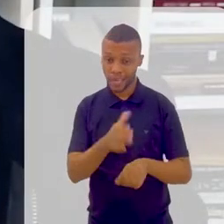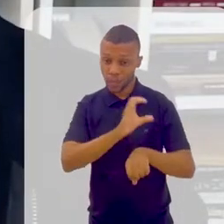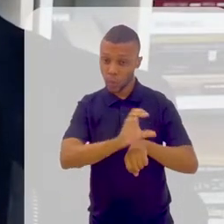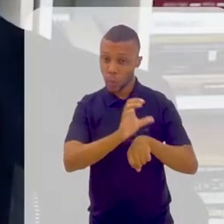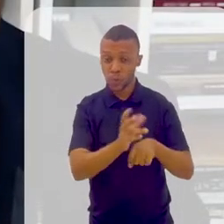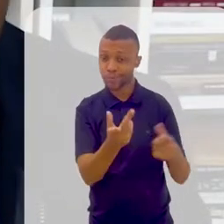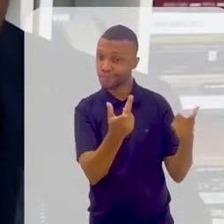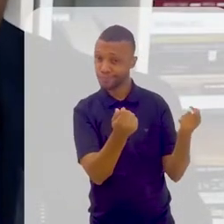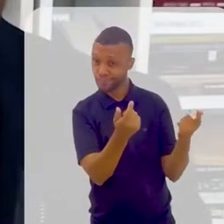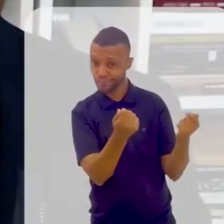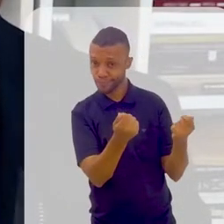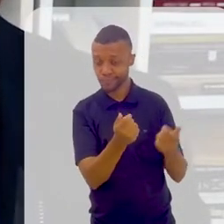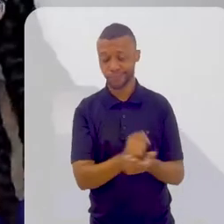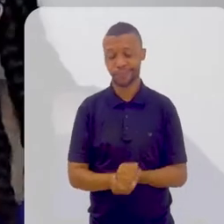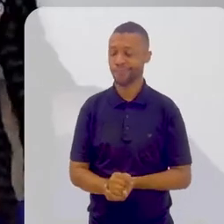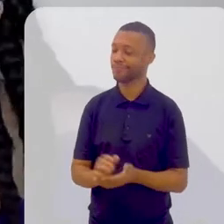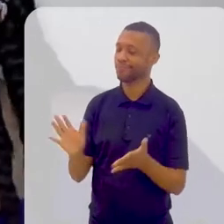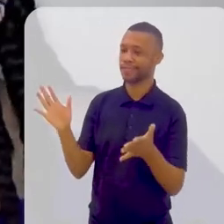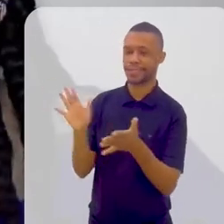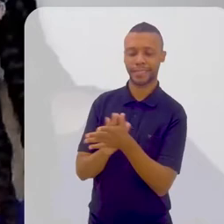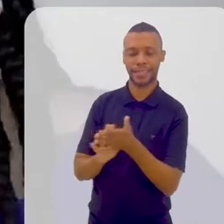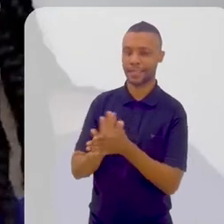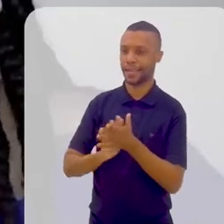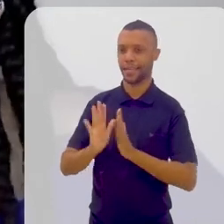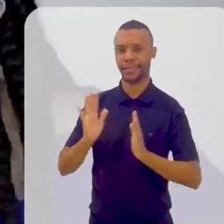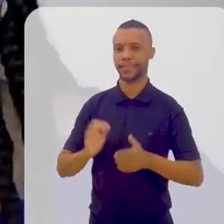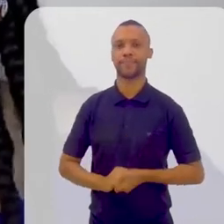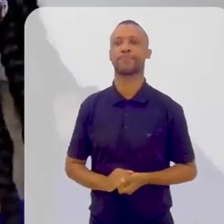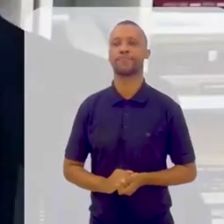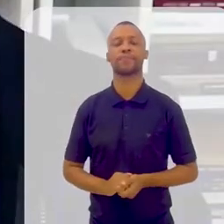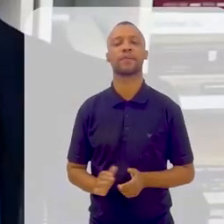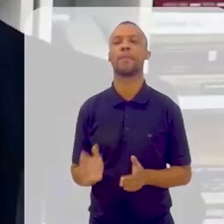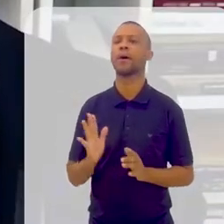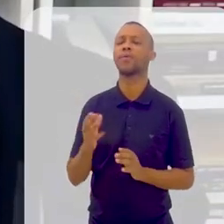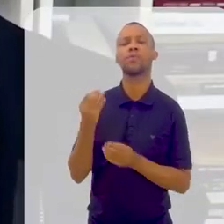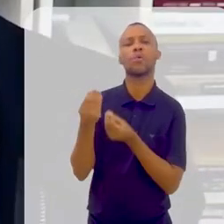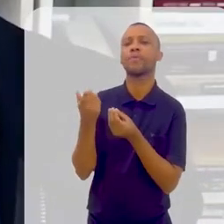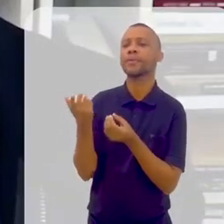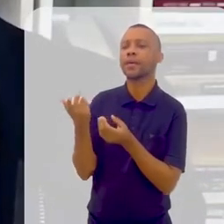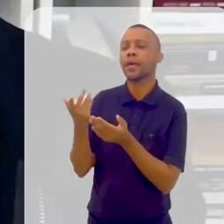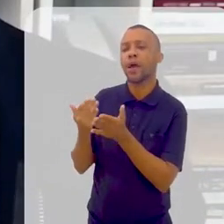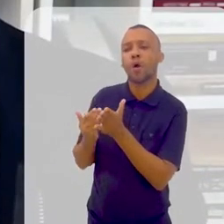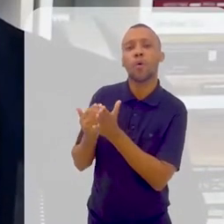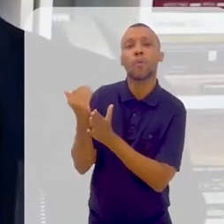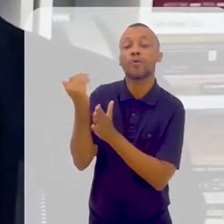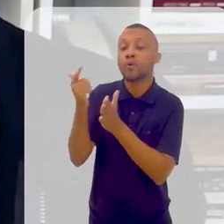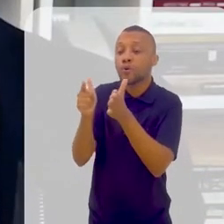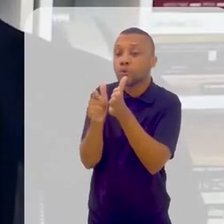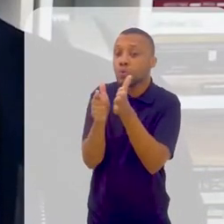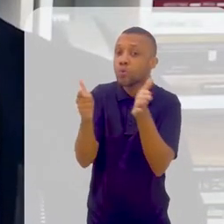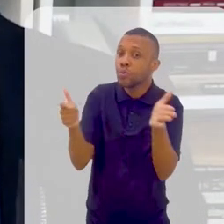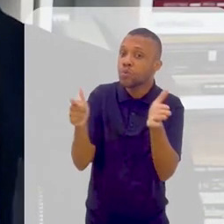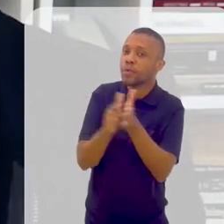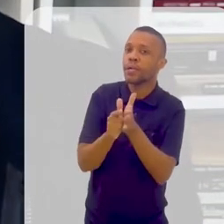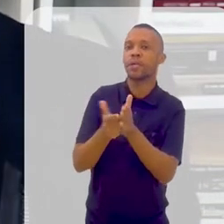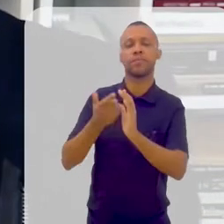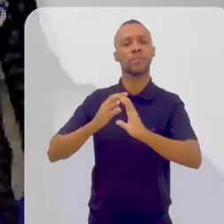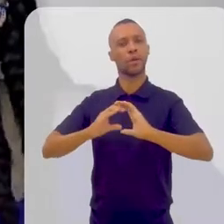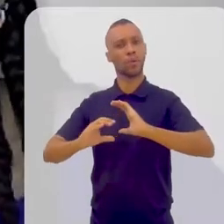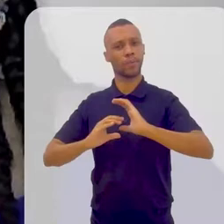não serviu para nada, né? Para absolutamente Mas aí, como é que chegou a comunicação? Como é que chegou o